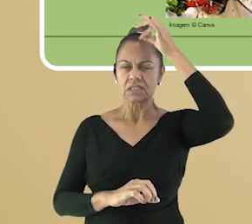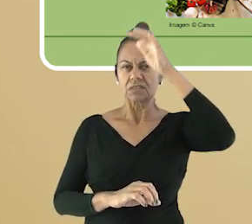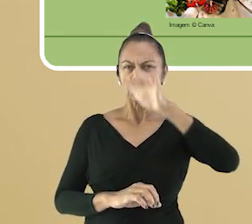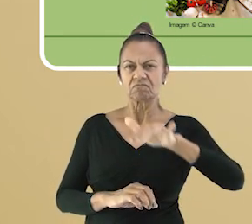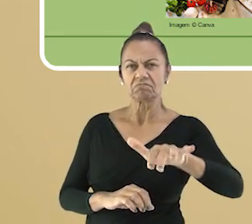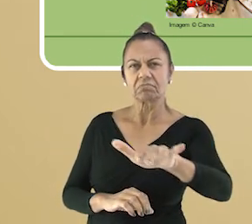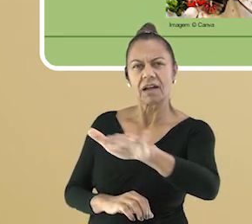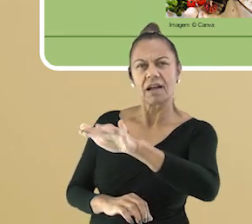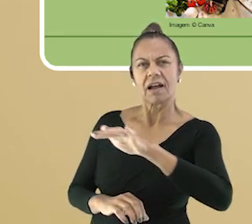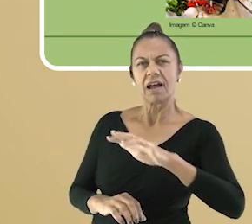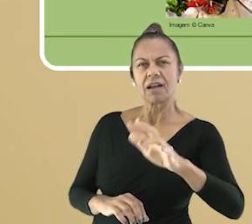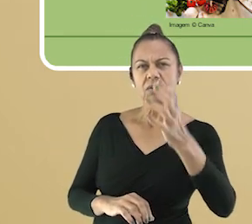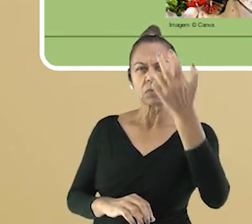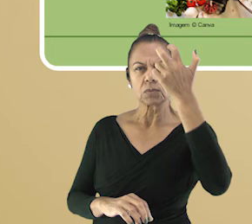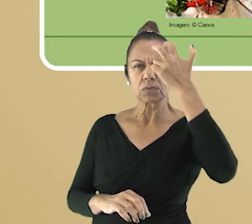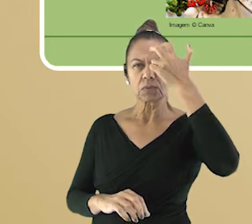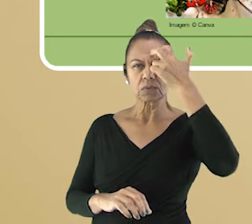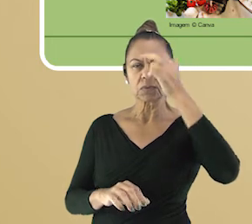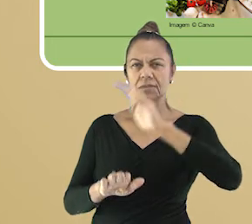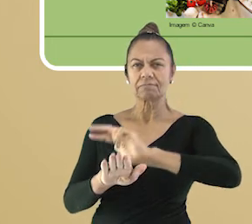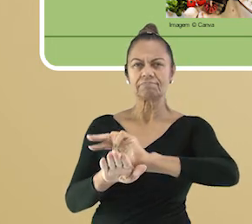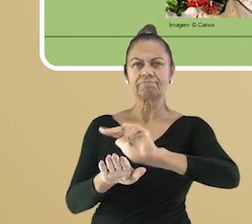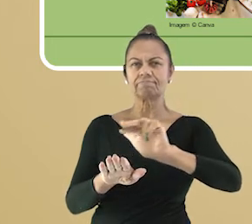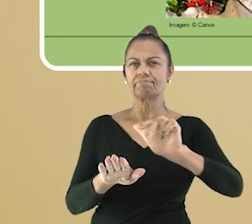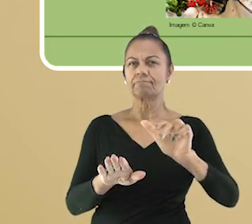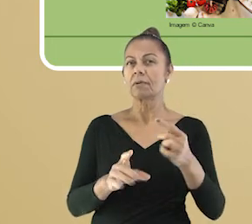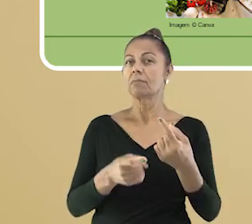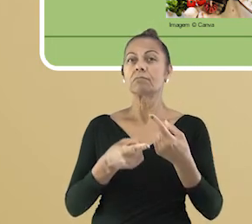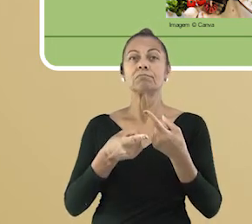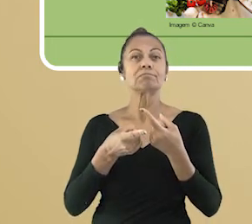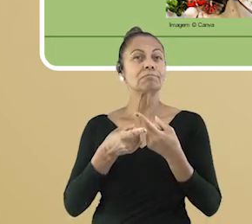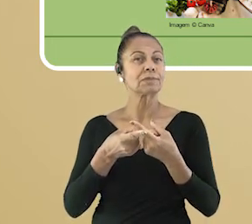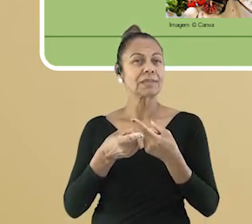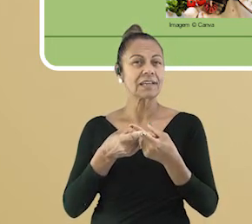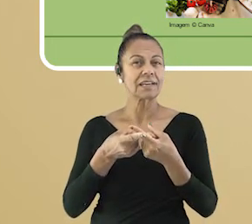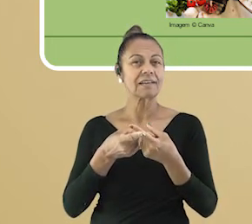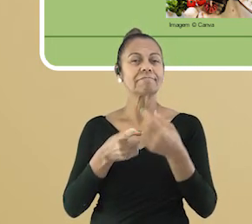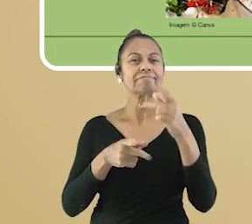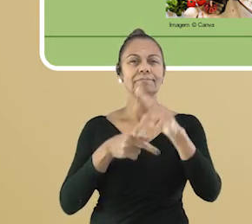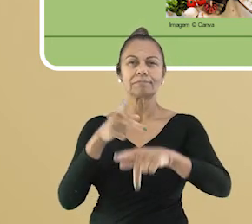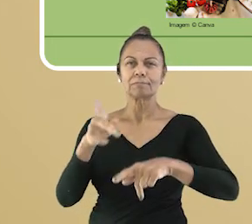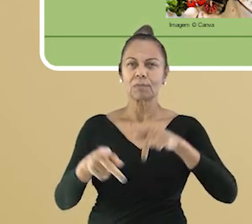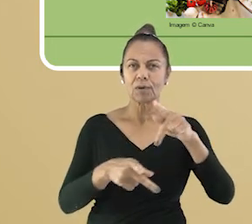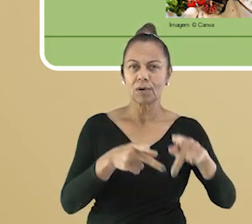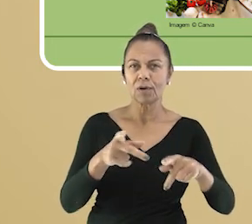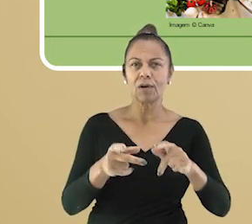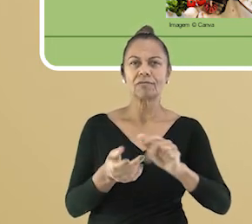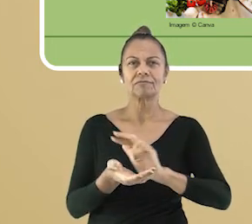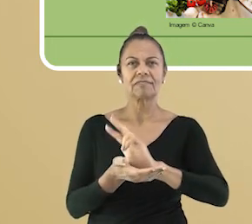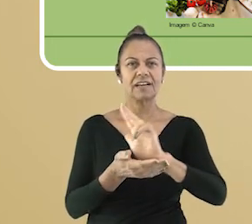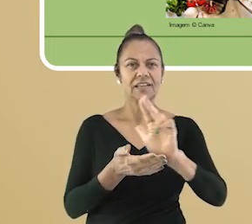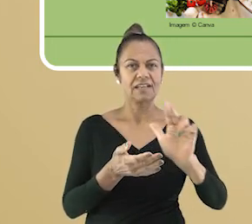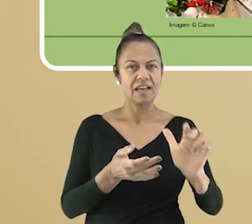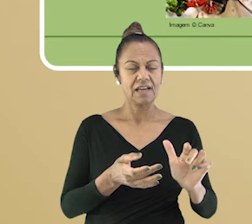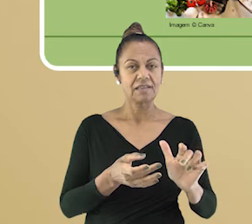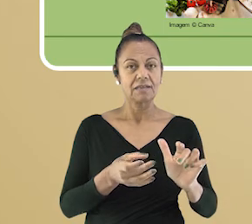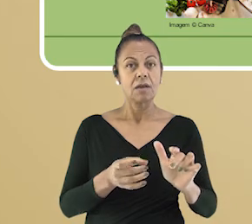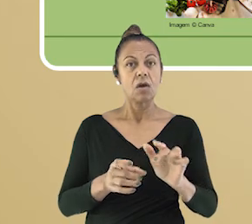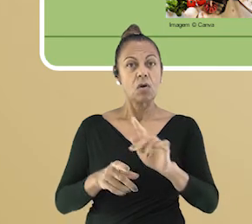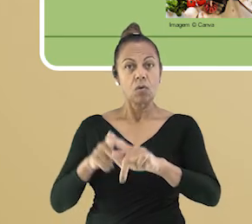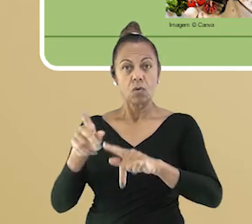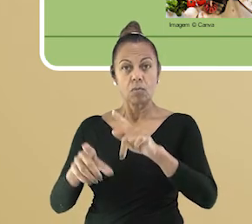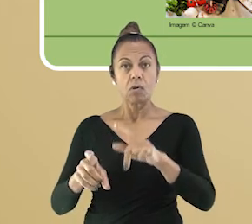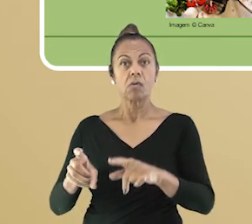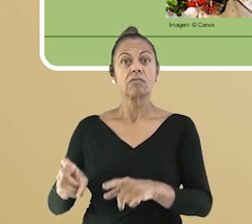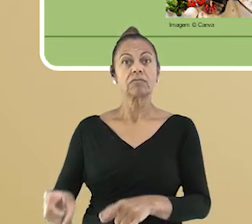uma mistura de povos variados. As tribos indígenas perderam o espaço e as terras para os